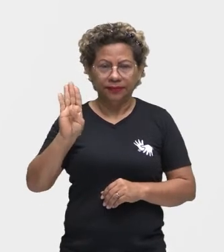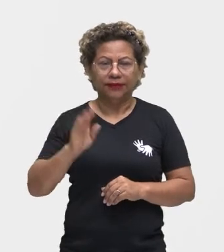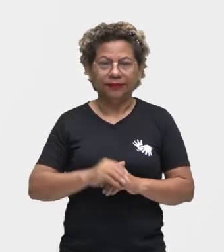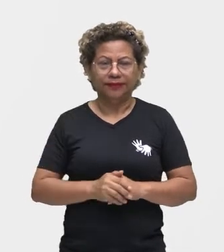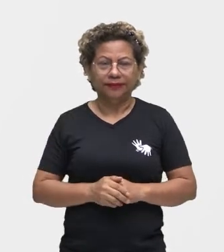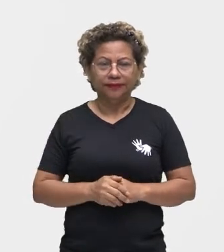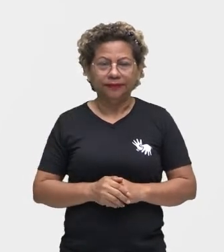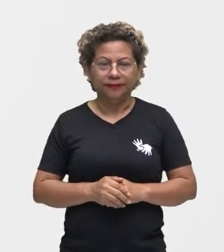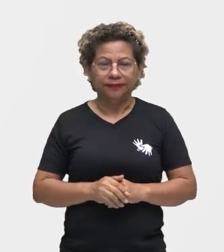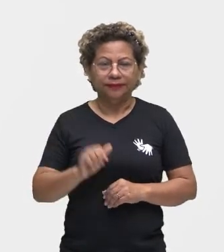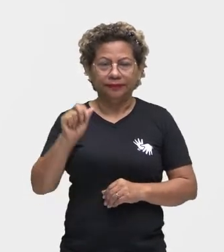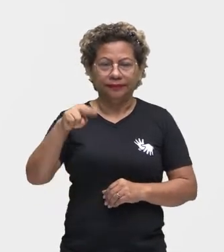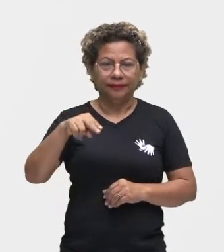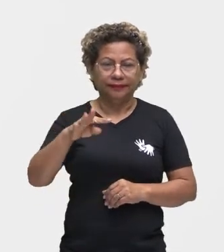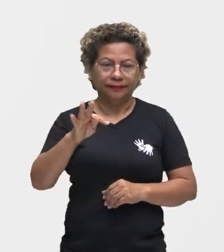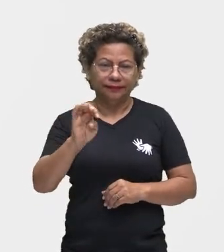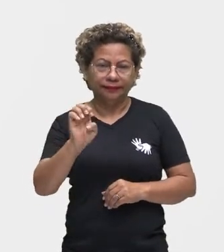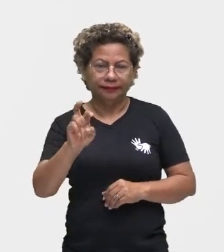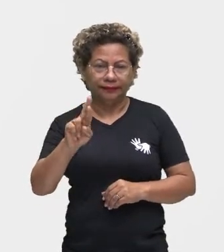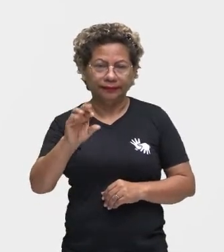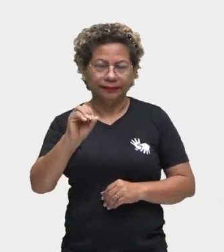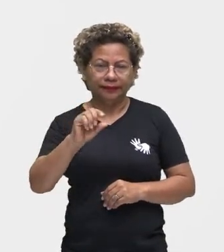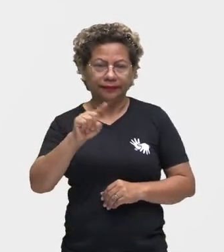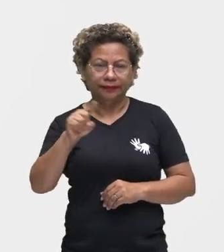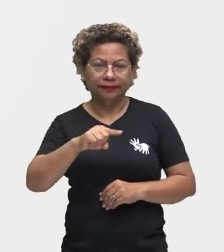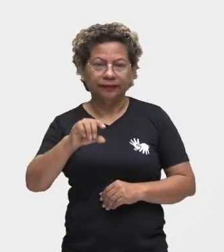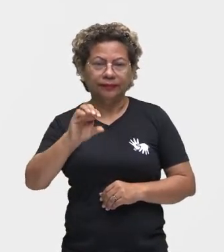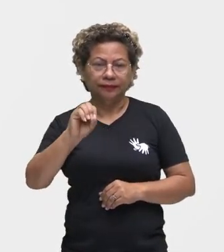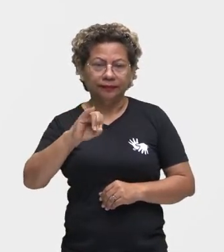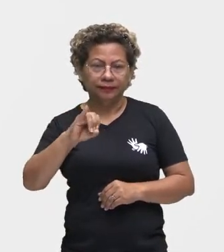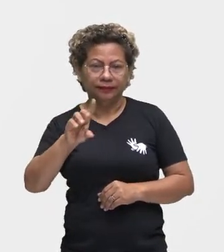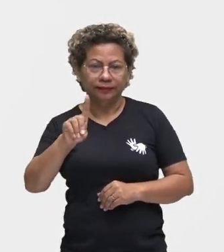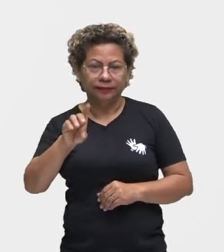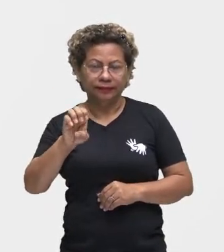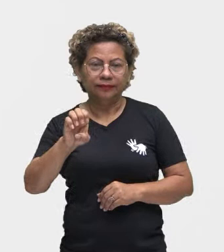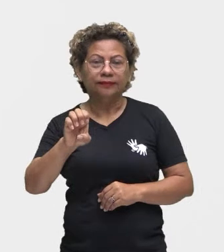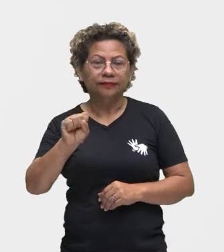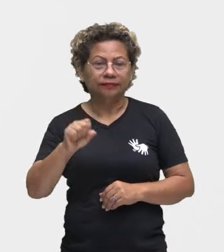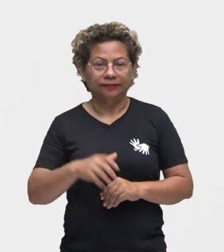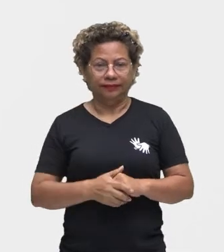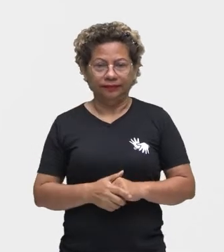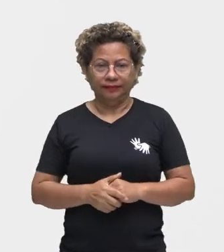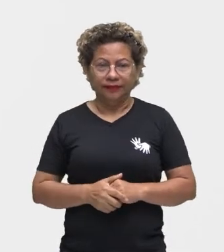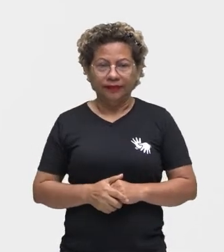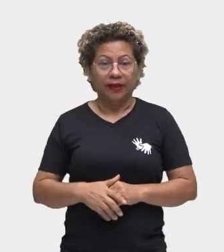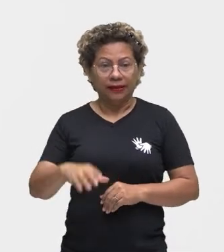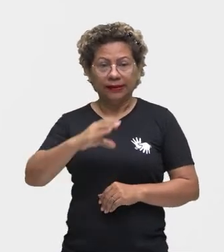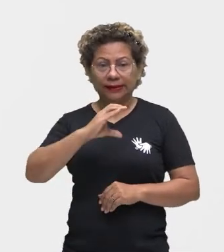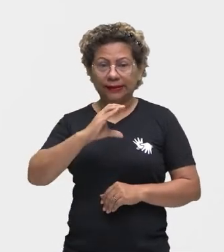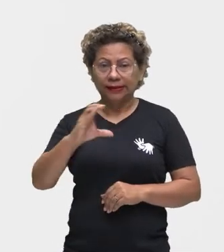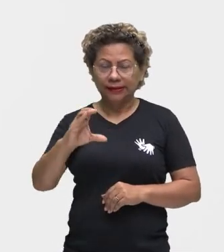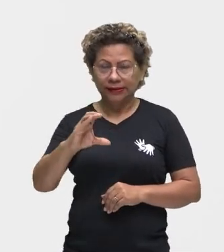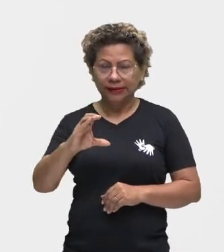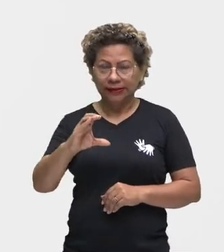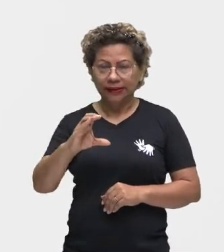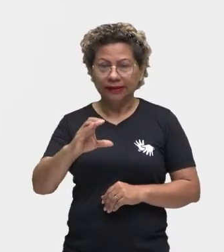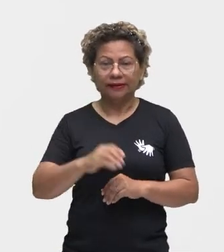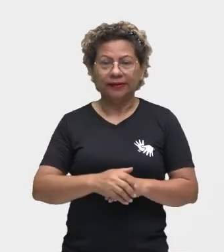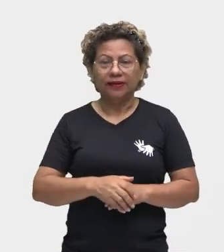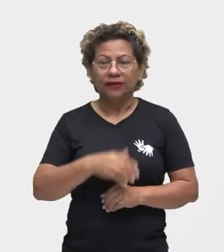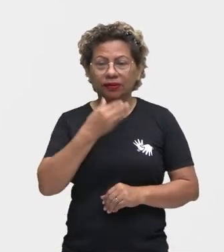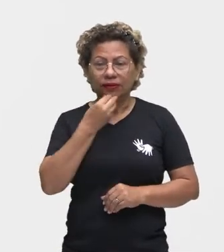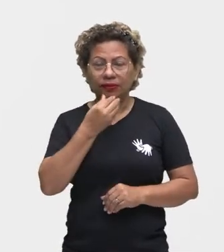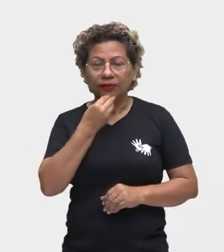biflagelados. Alternativa C, a oosfera é o gameta masculino das briófitas. Alternativa D,